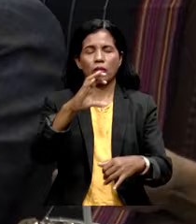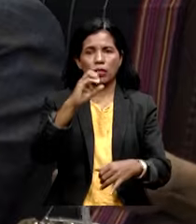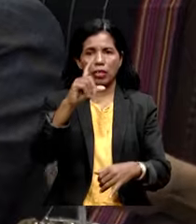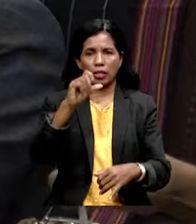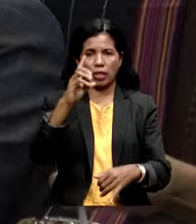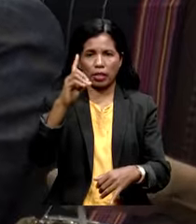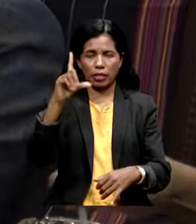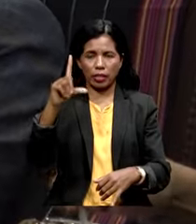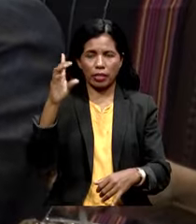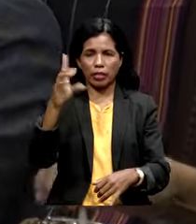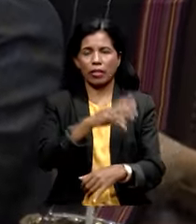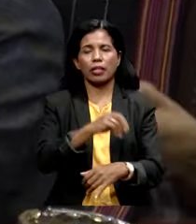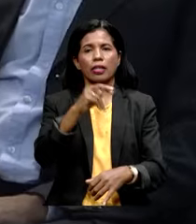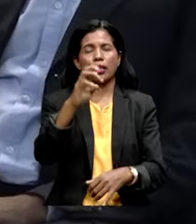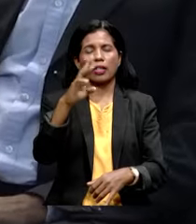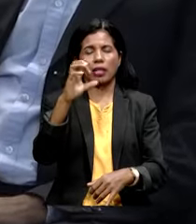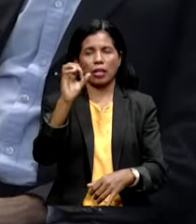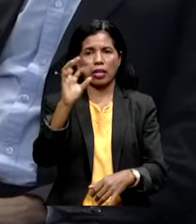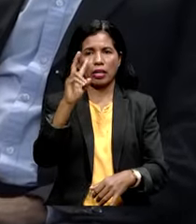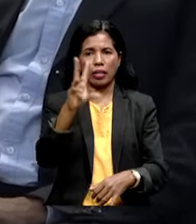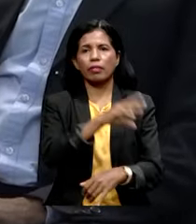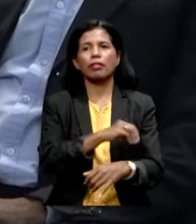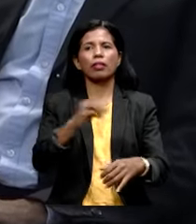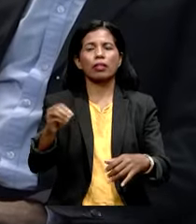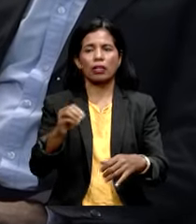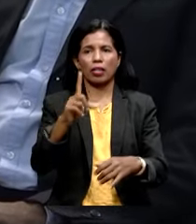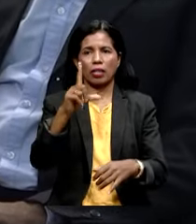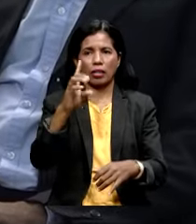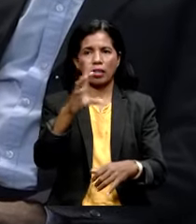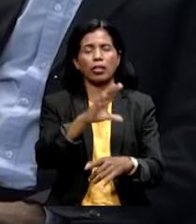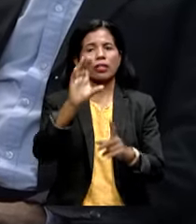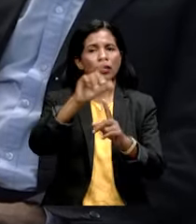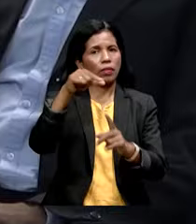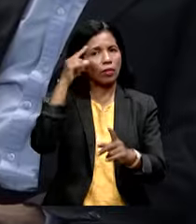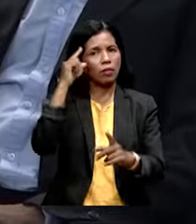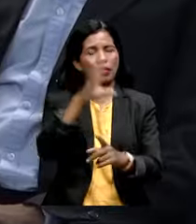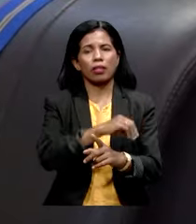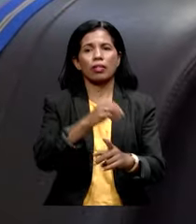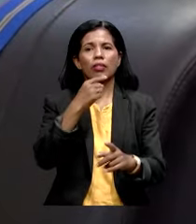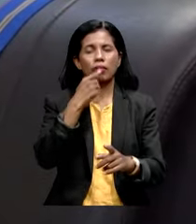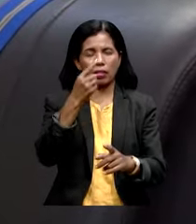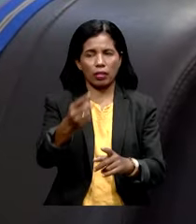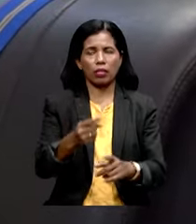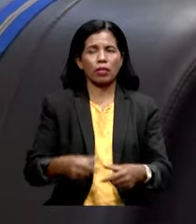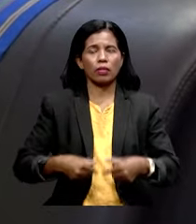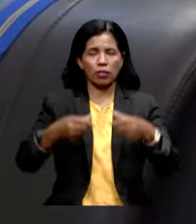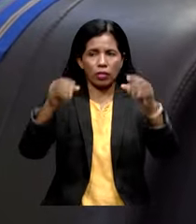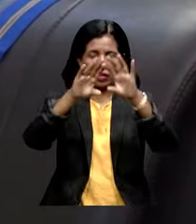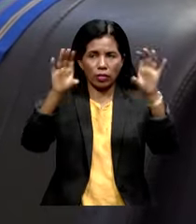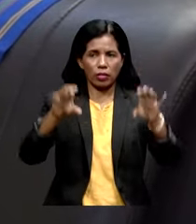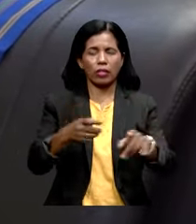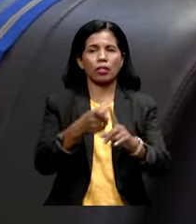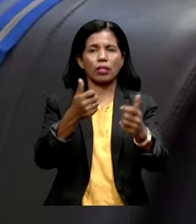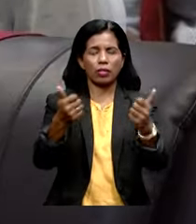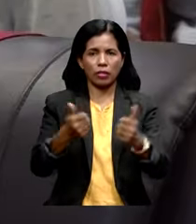LDA, None Ravi Networks Unipessoal LDA, Sefi Governo Kairala Sana Guzmão afirma, atribuição certificado Rússia